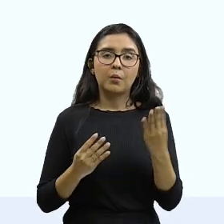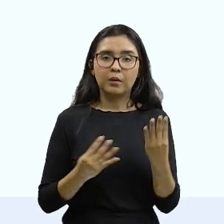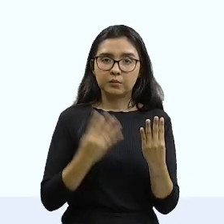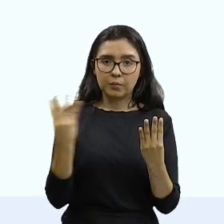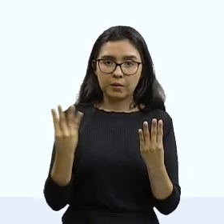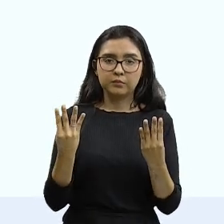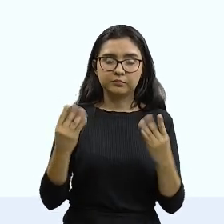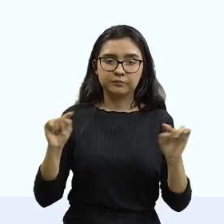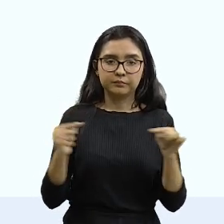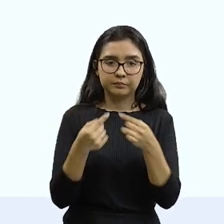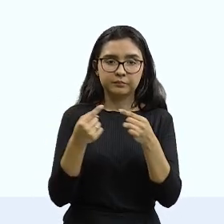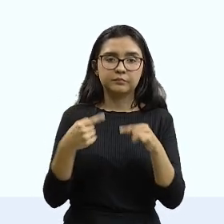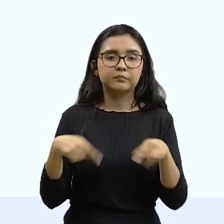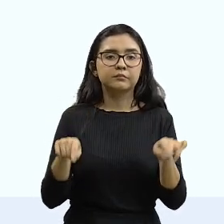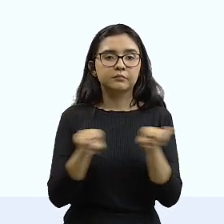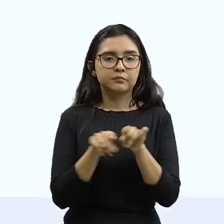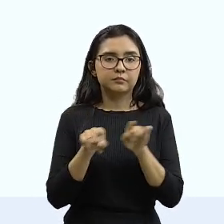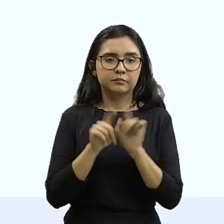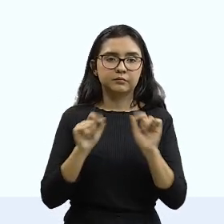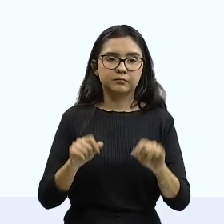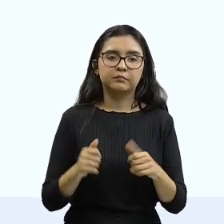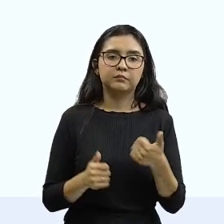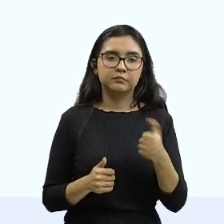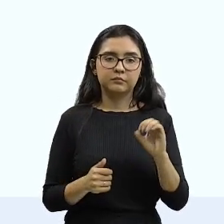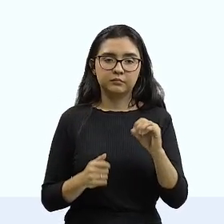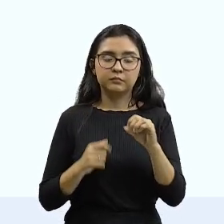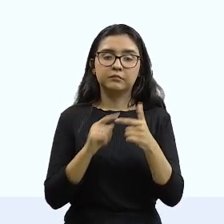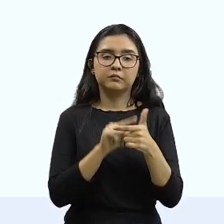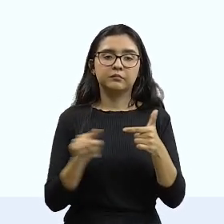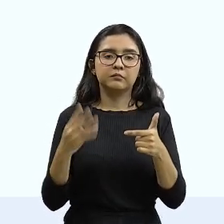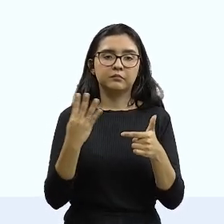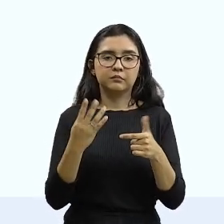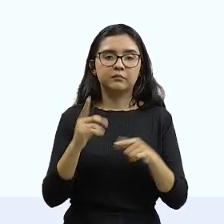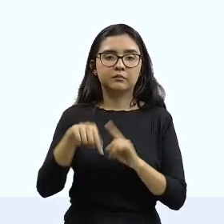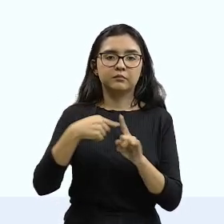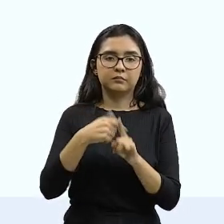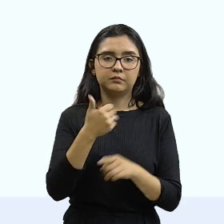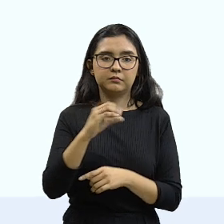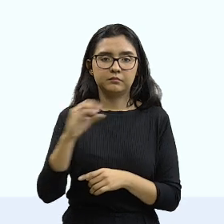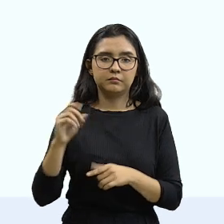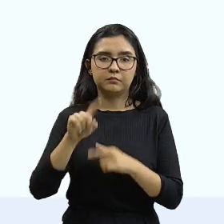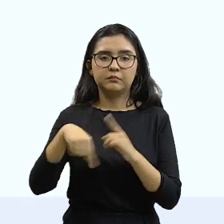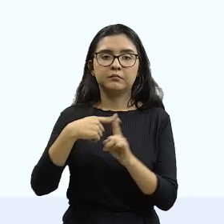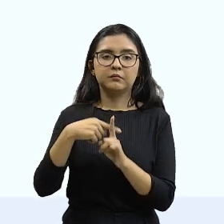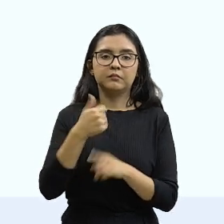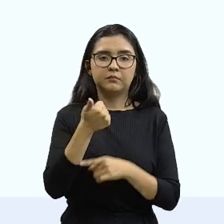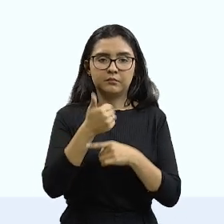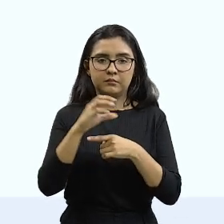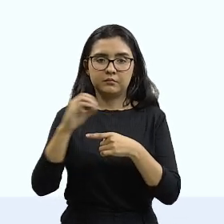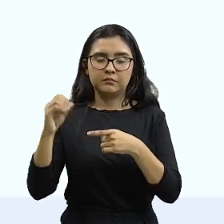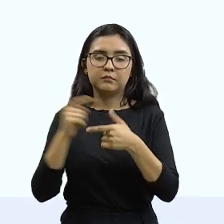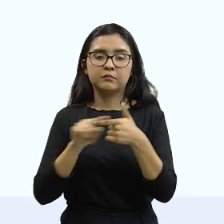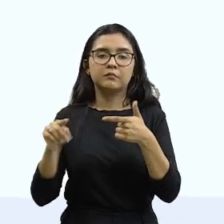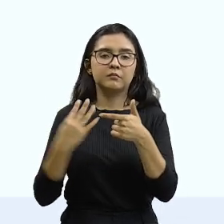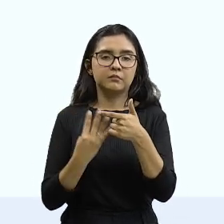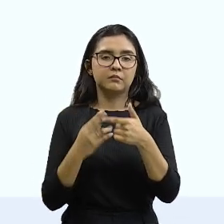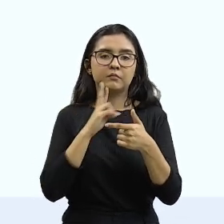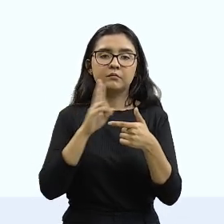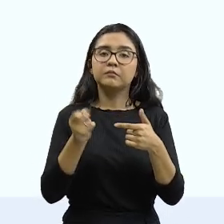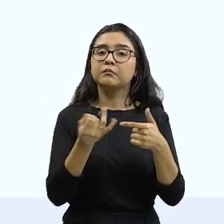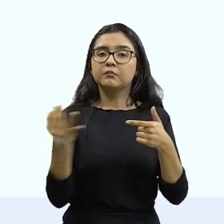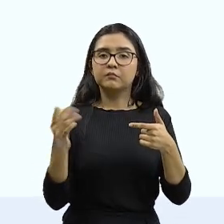paralelo. Então vai ficar 100 dividido por 4, mais 100 dividido por 4. Ou